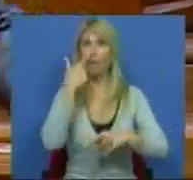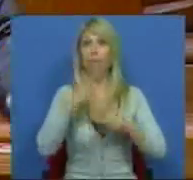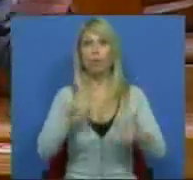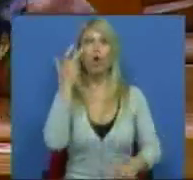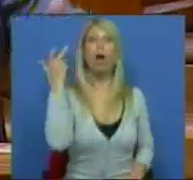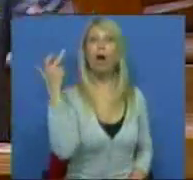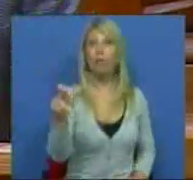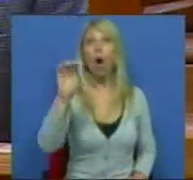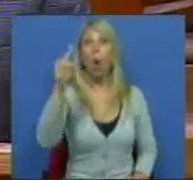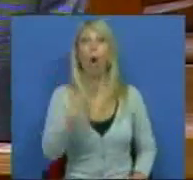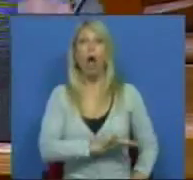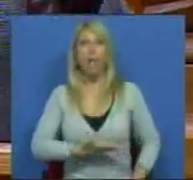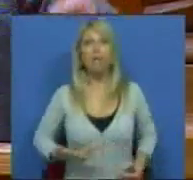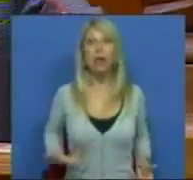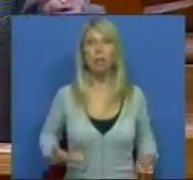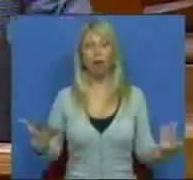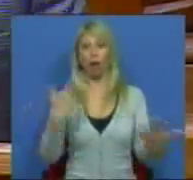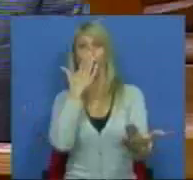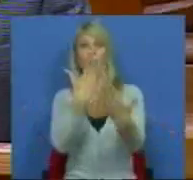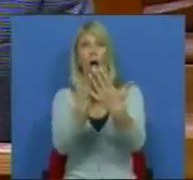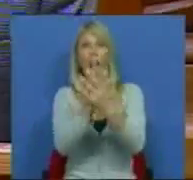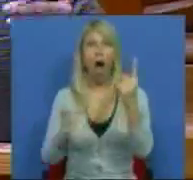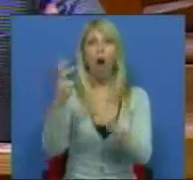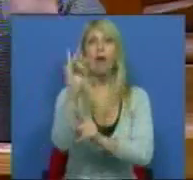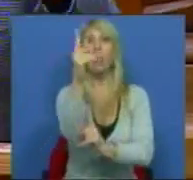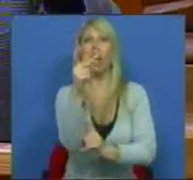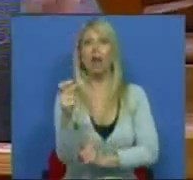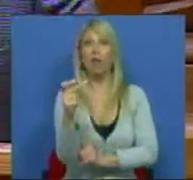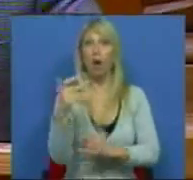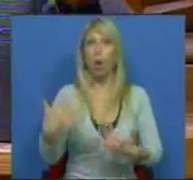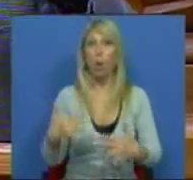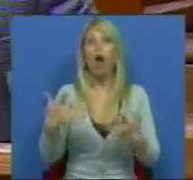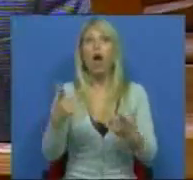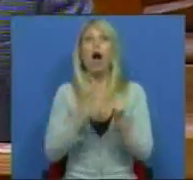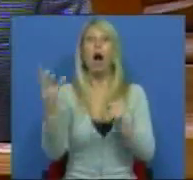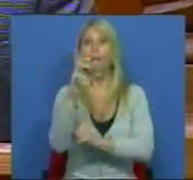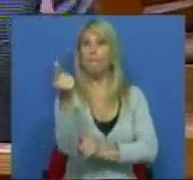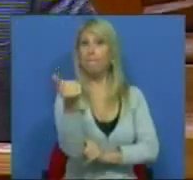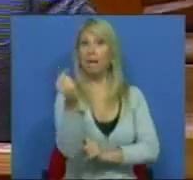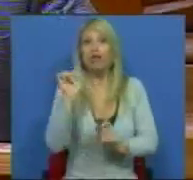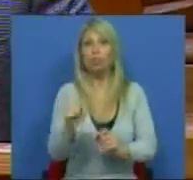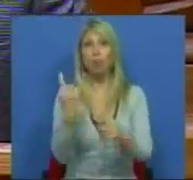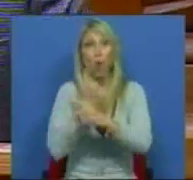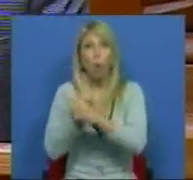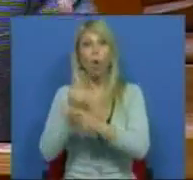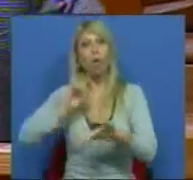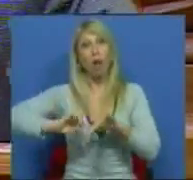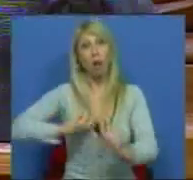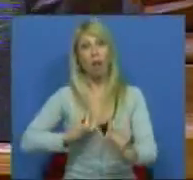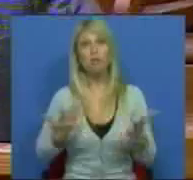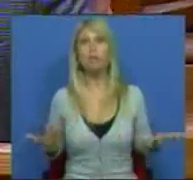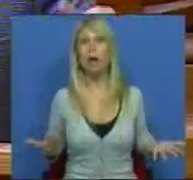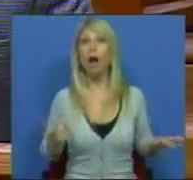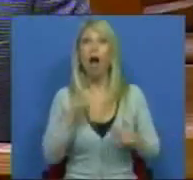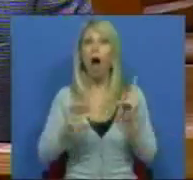os desempregados já têm que enfrentar o aumento do IVA, o aumento dos preços de produtos essenciais, um